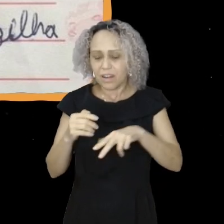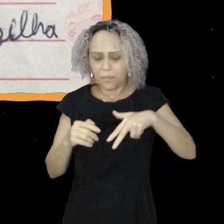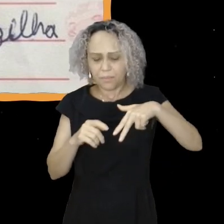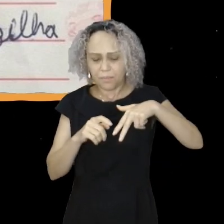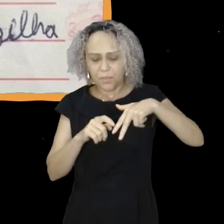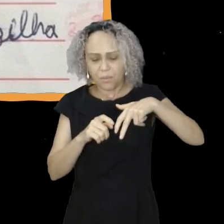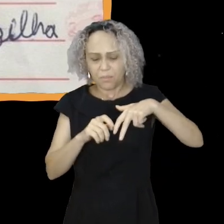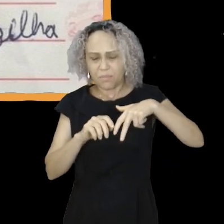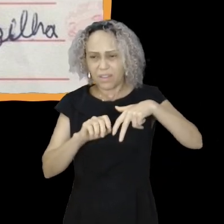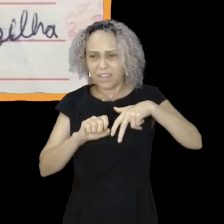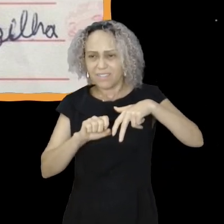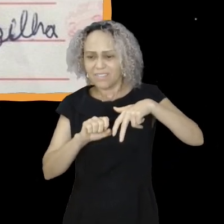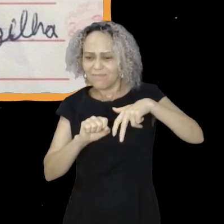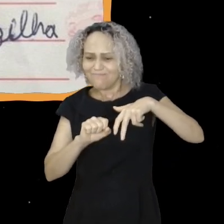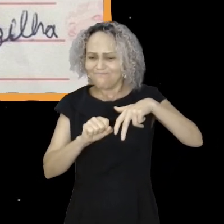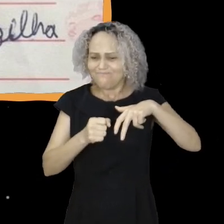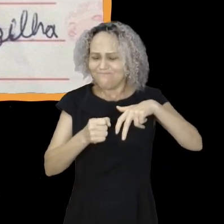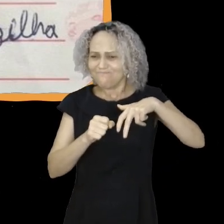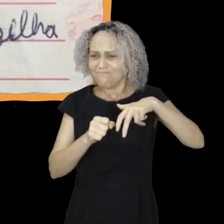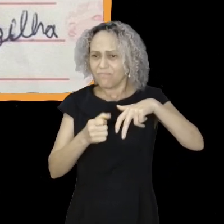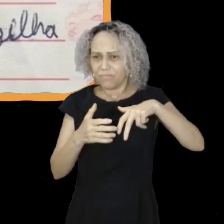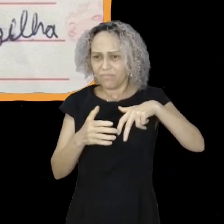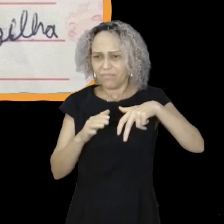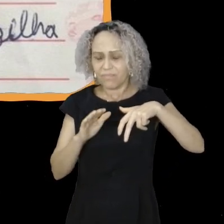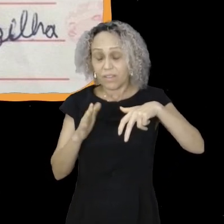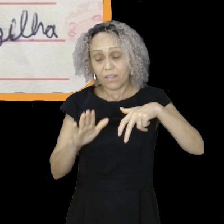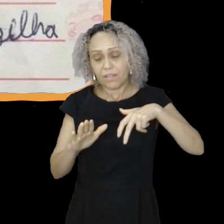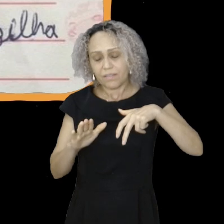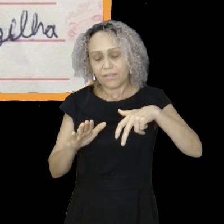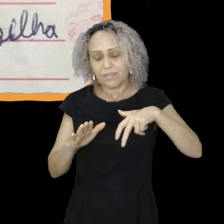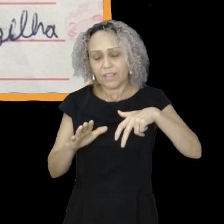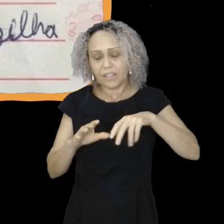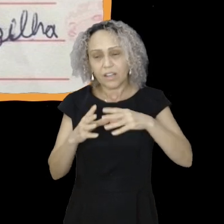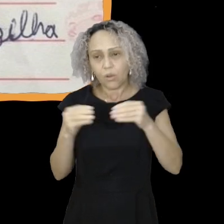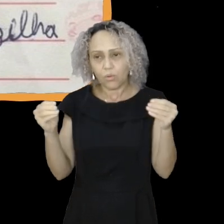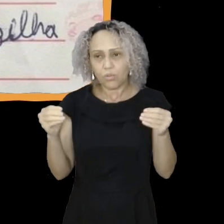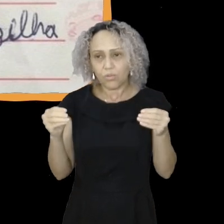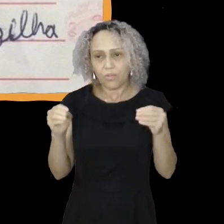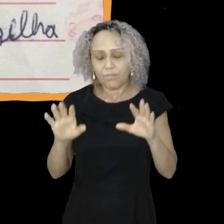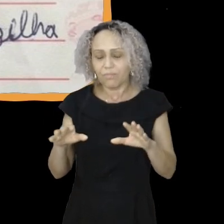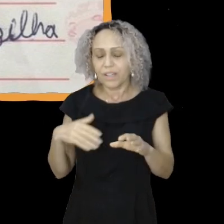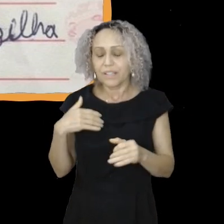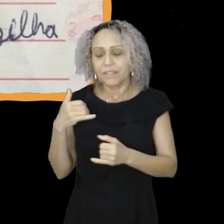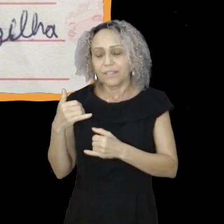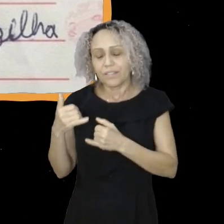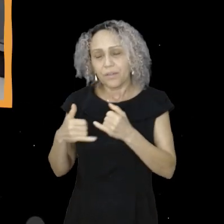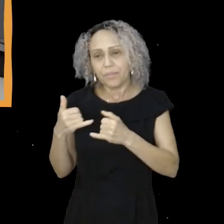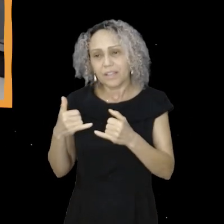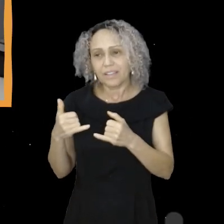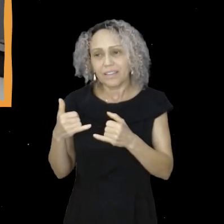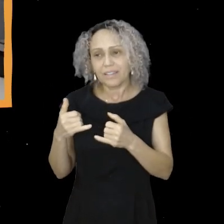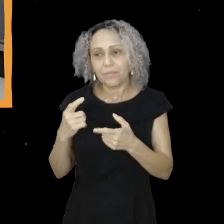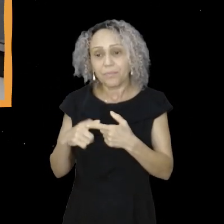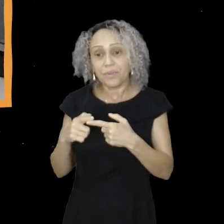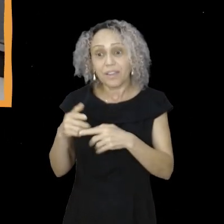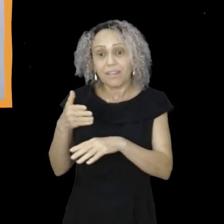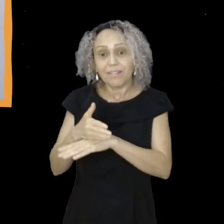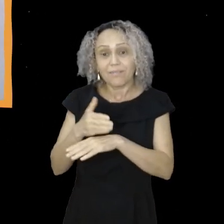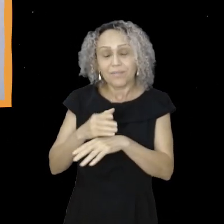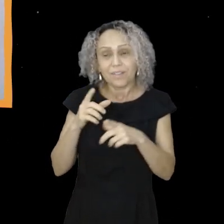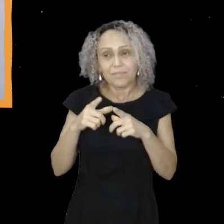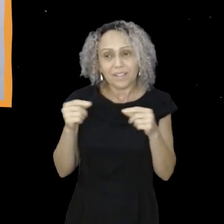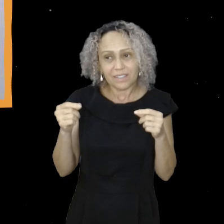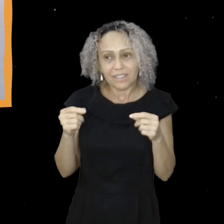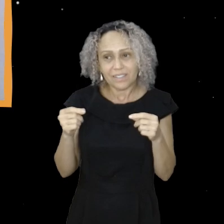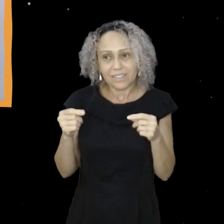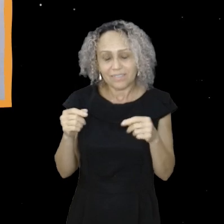mas já sarou. Mas eu gostei das férias, porque eu brinquei e vi o Lula em Brasília. Foi bom. 2006. Fofíssima.